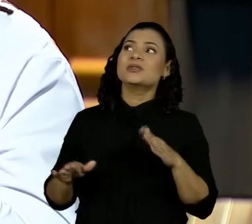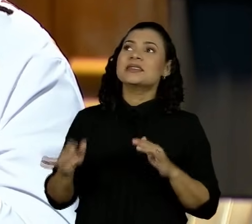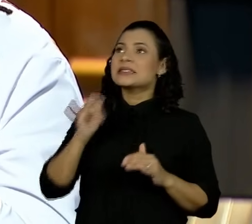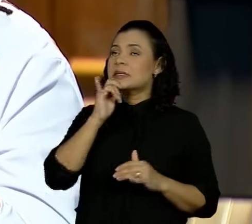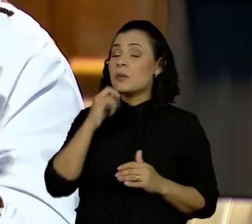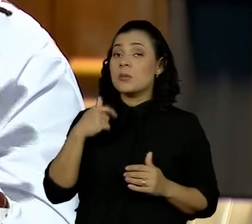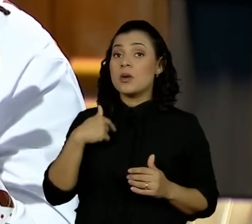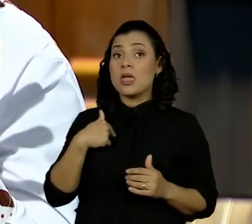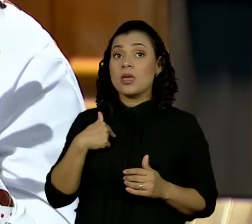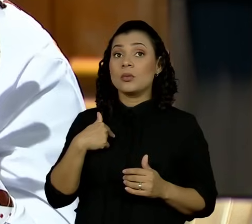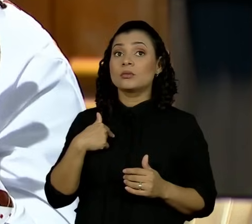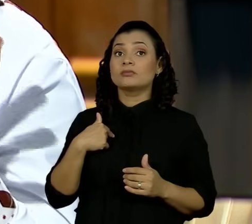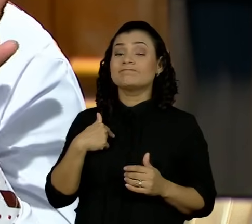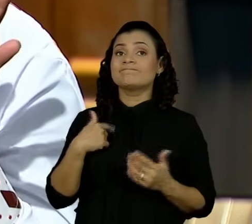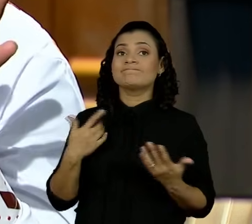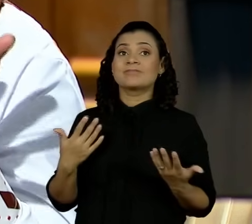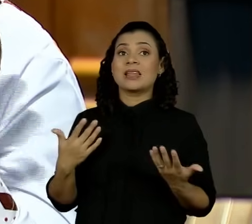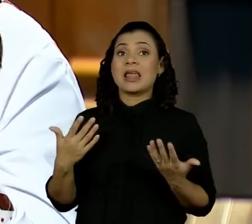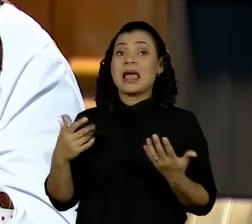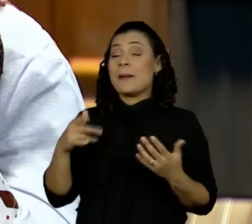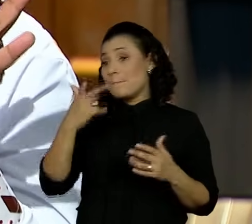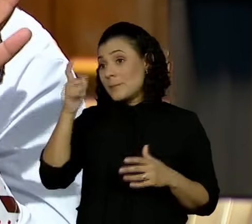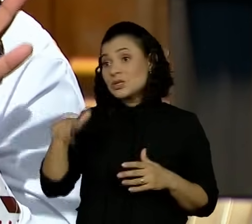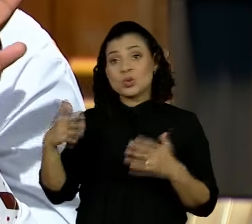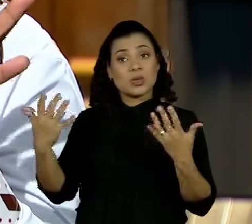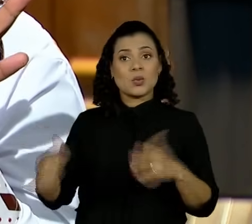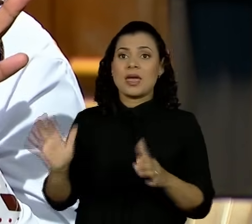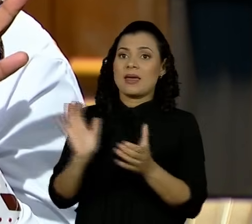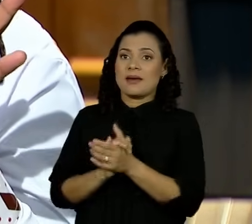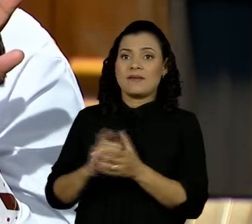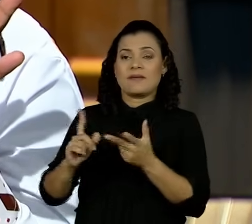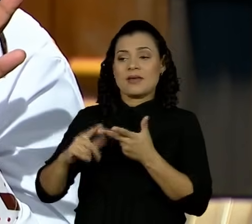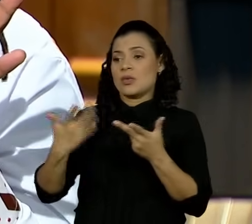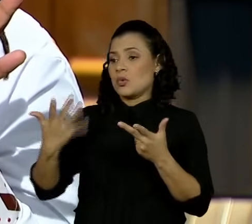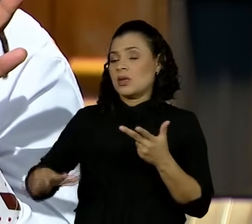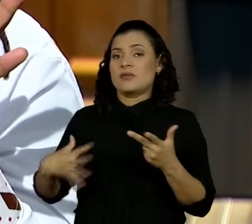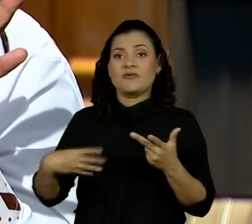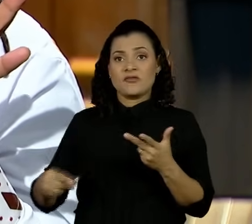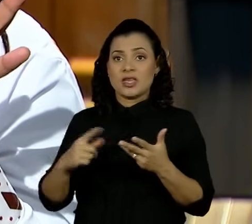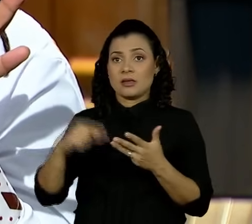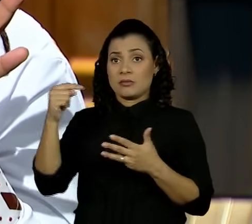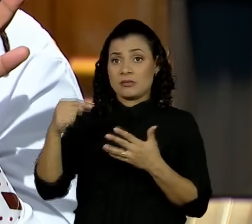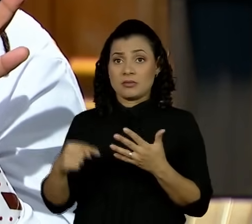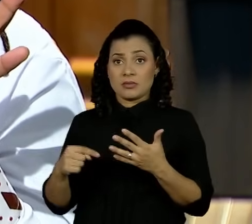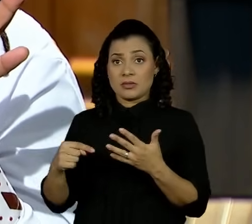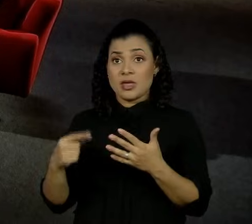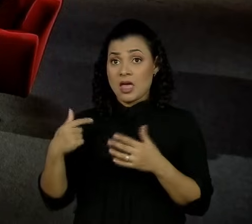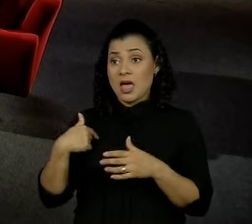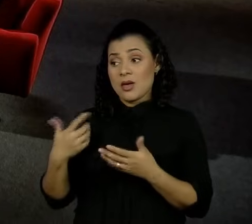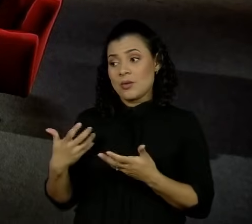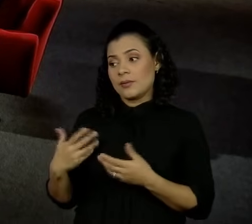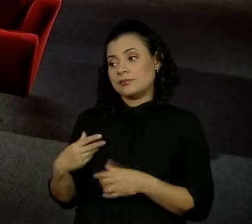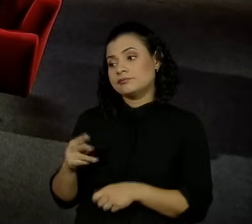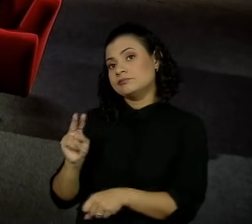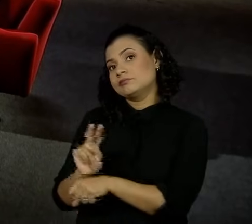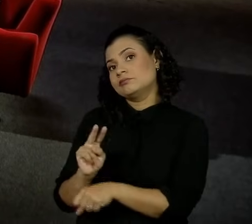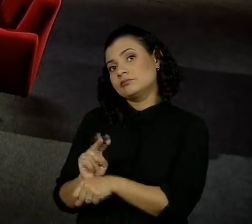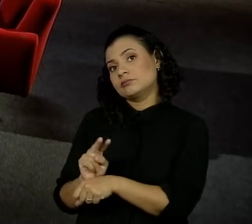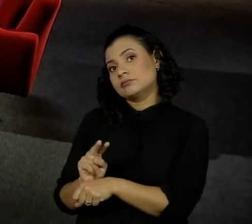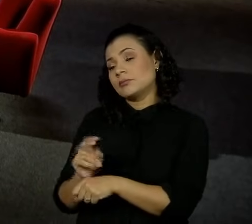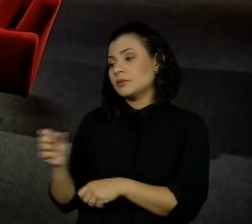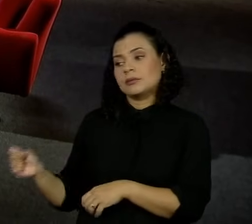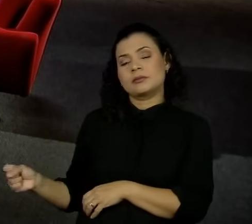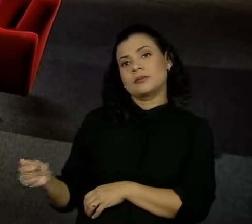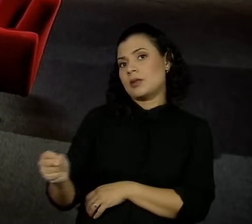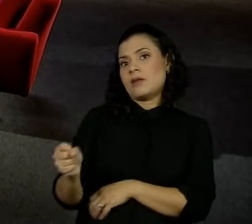que escolheu não ter família, não quis casar, não quis ter filho, não quer dizer que ela queria ser cuidadora. E às vezes ela já é